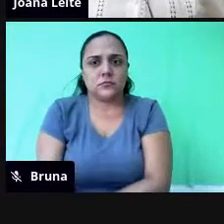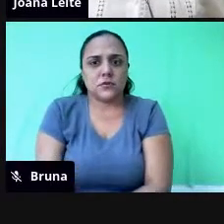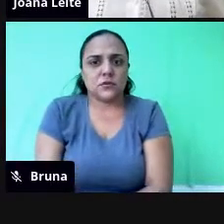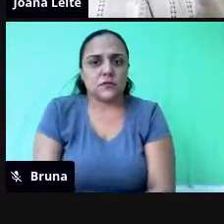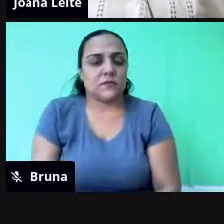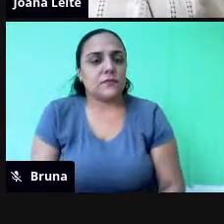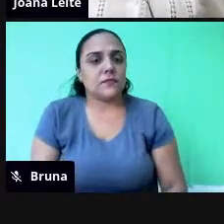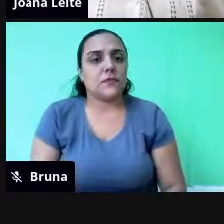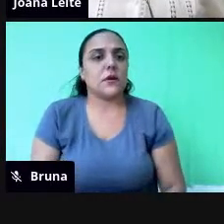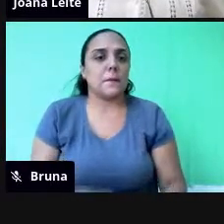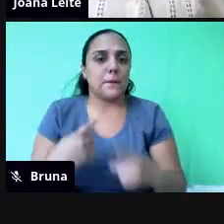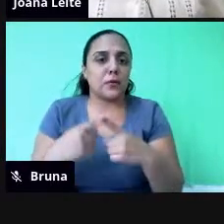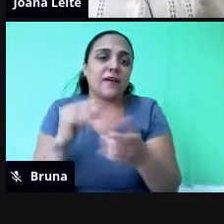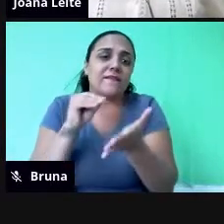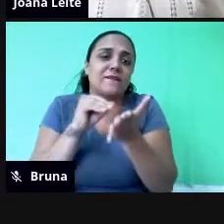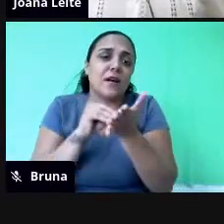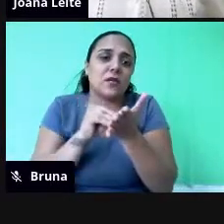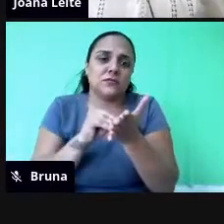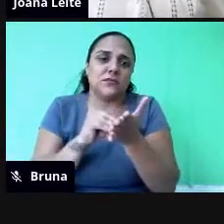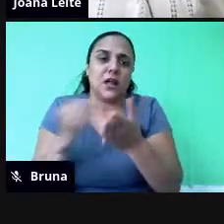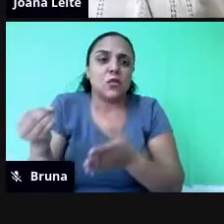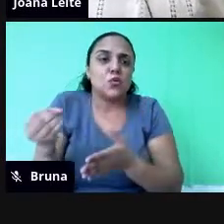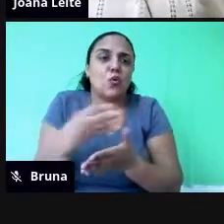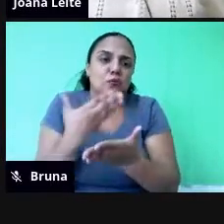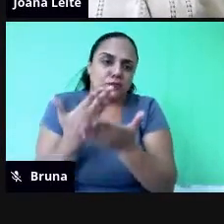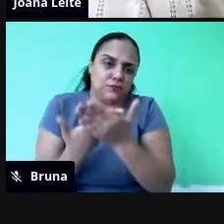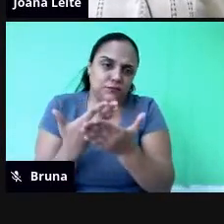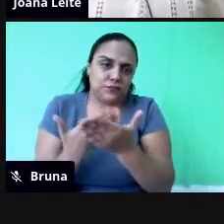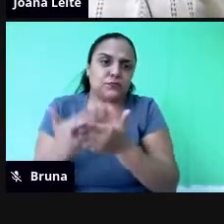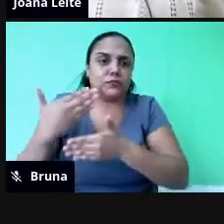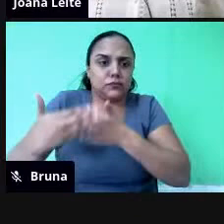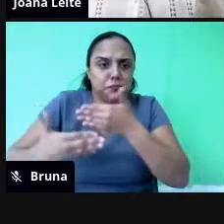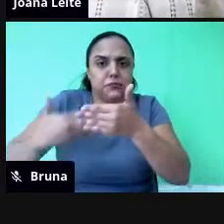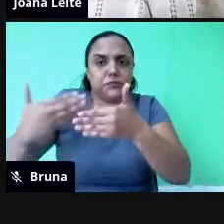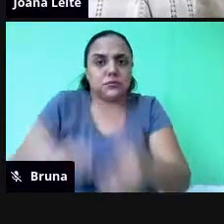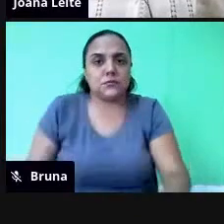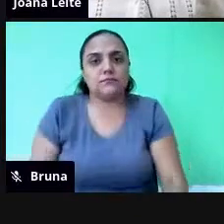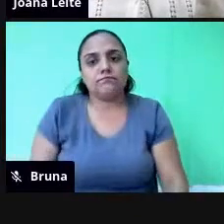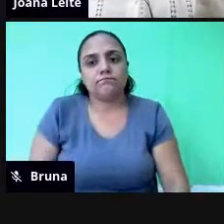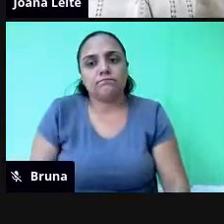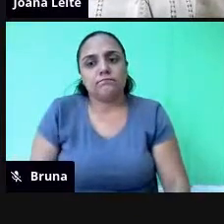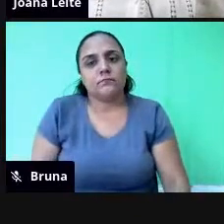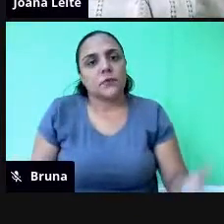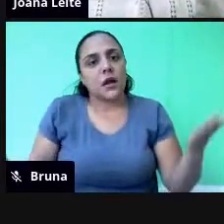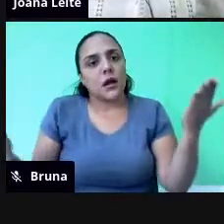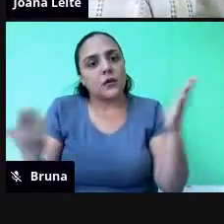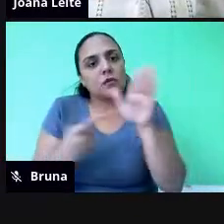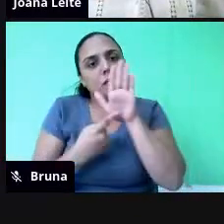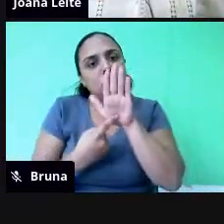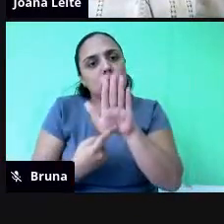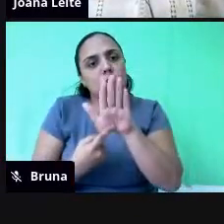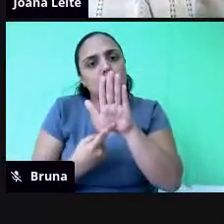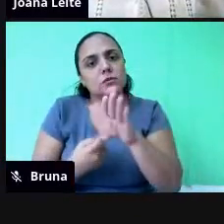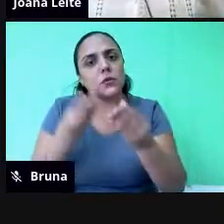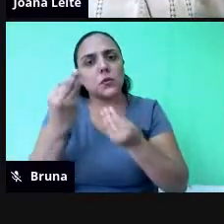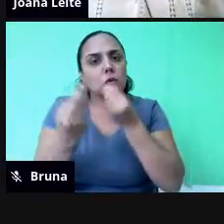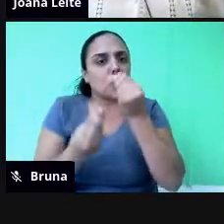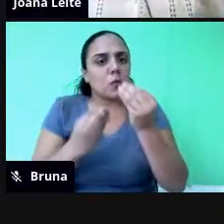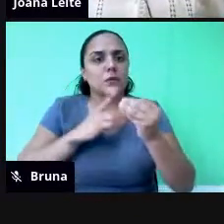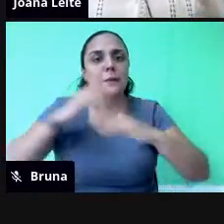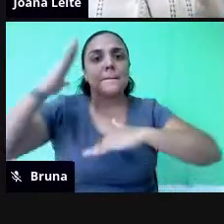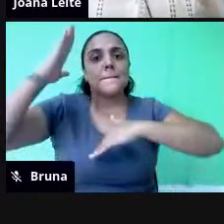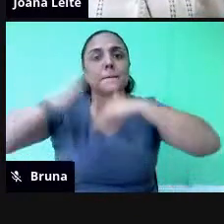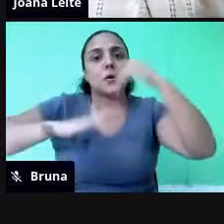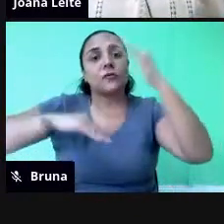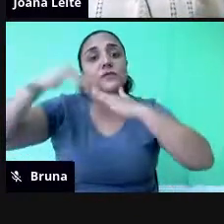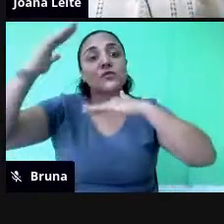coisa aí na literatura para trazer esse consenso, certo? Para a gente chegar a esse consenso. E aí eu coloquei a importância desse acompanhamento multiprofissional, né? Então, vai